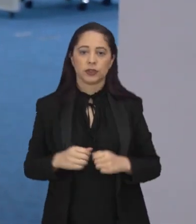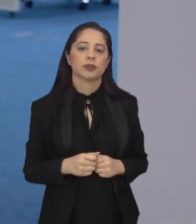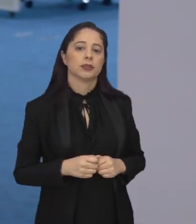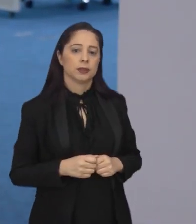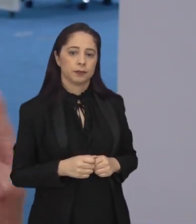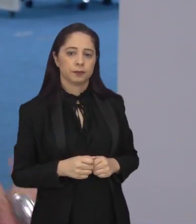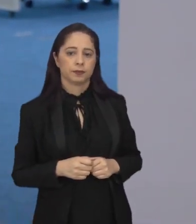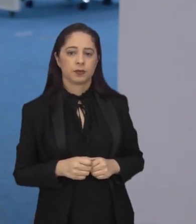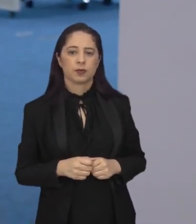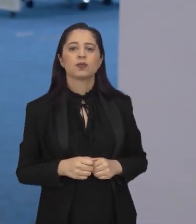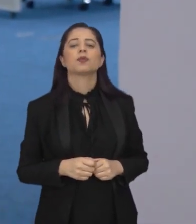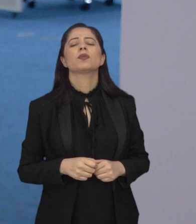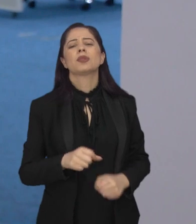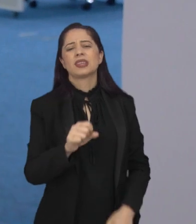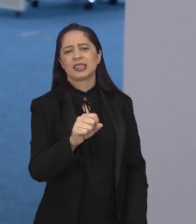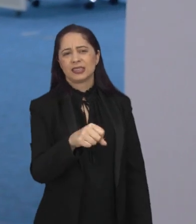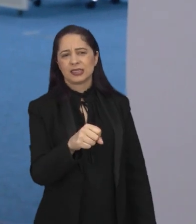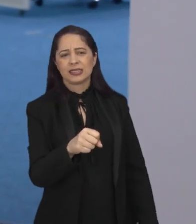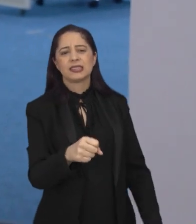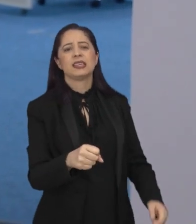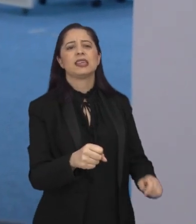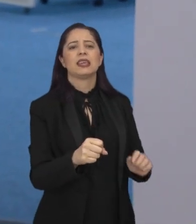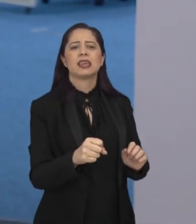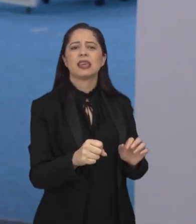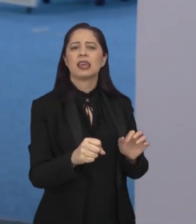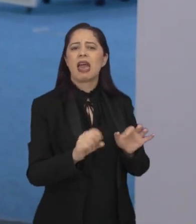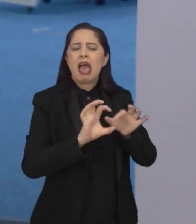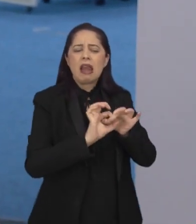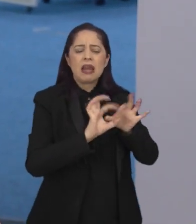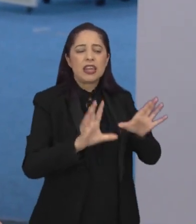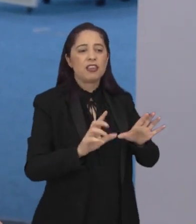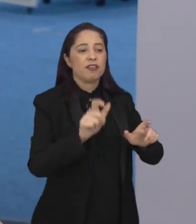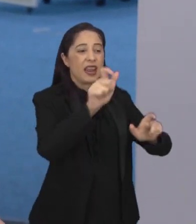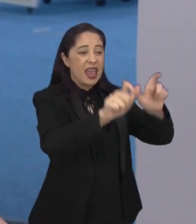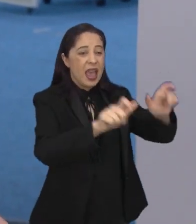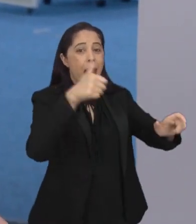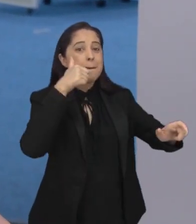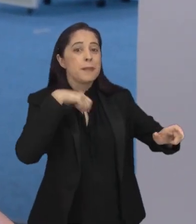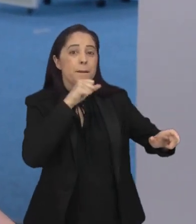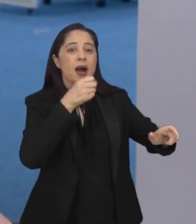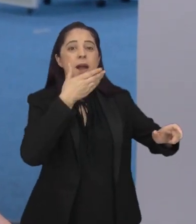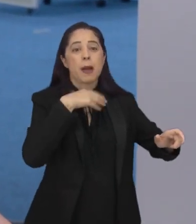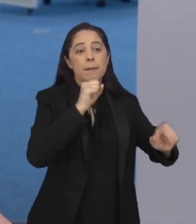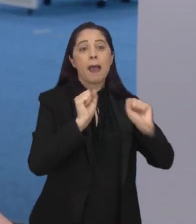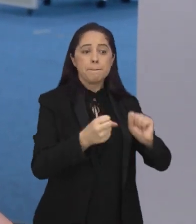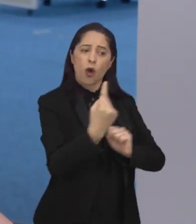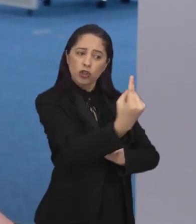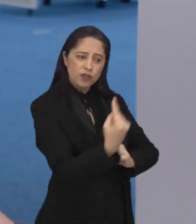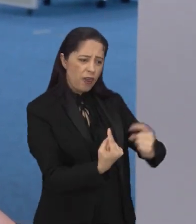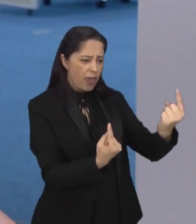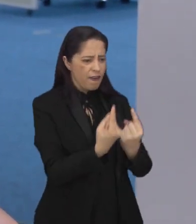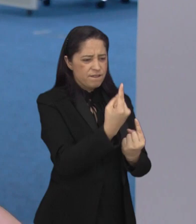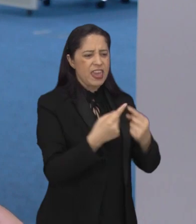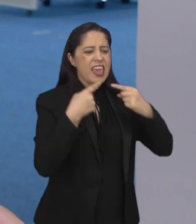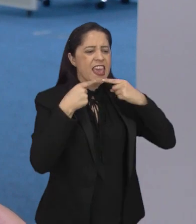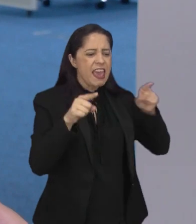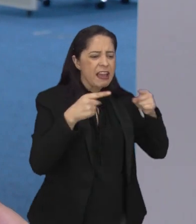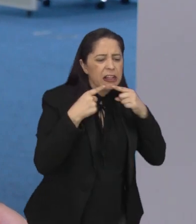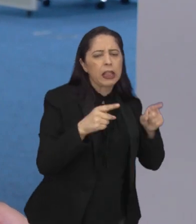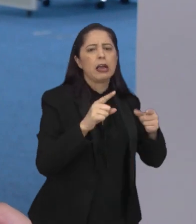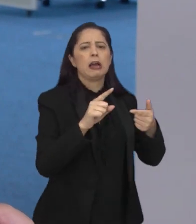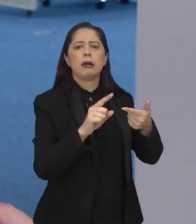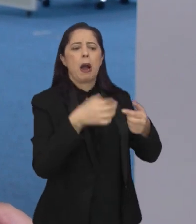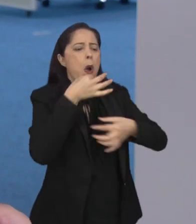né? A prefeitura coloca todas as secretarias e é importante para que a gente tenha uma